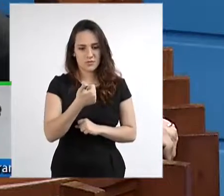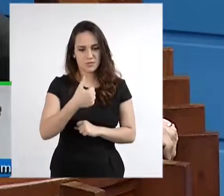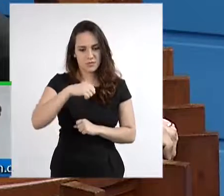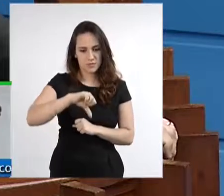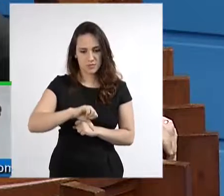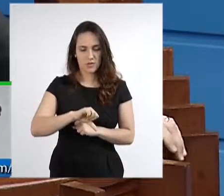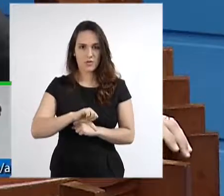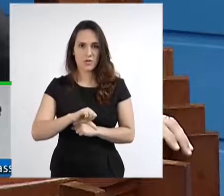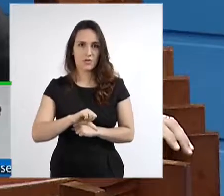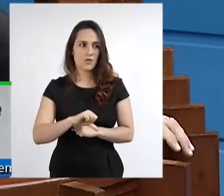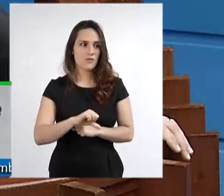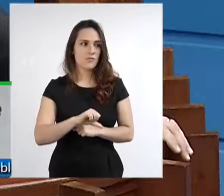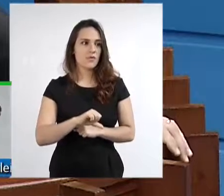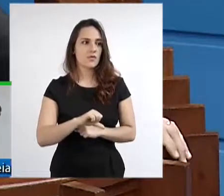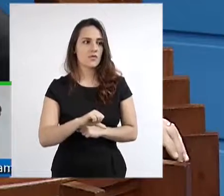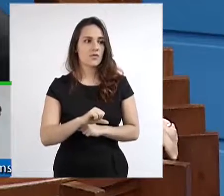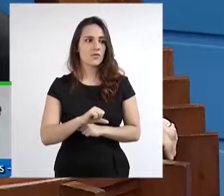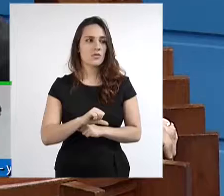8.219